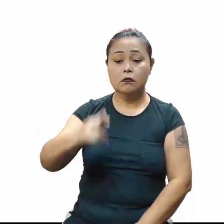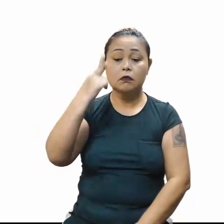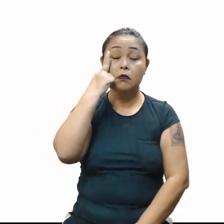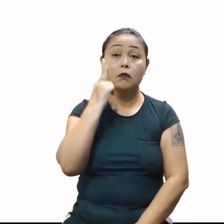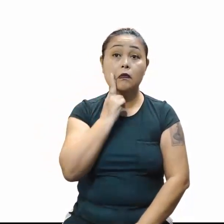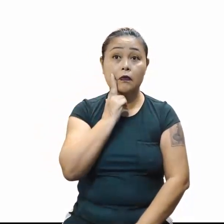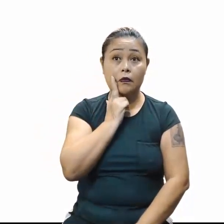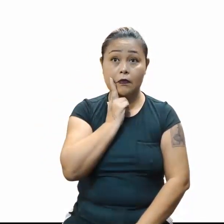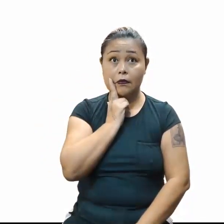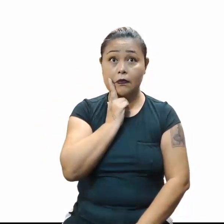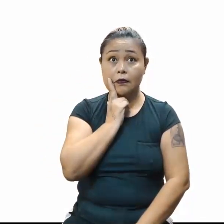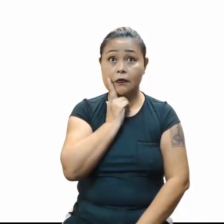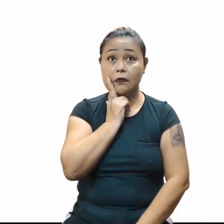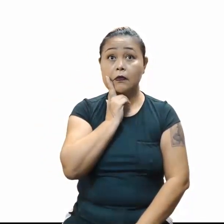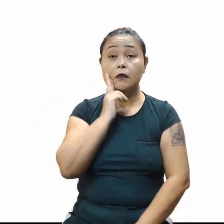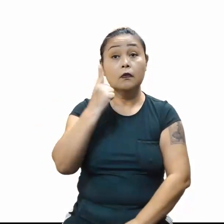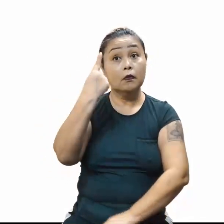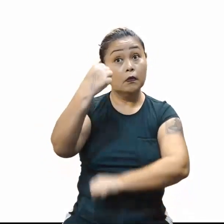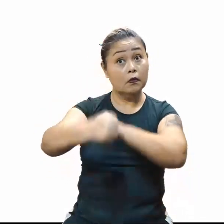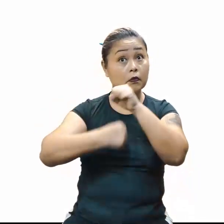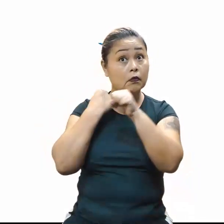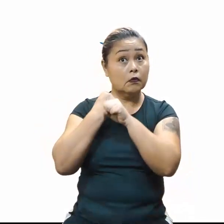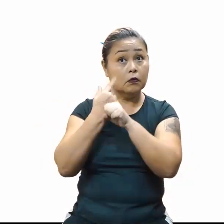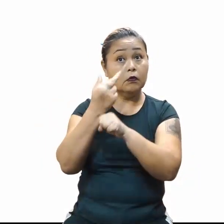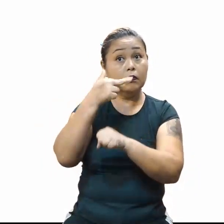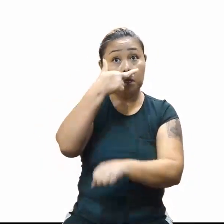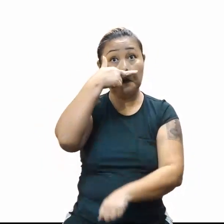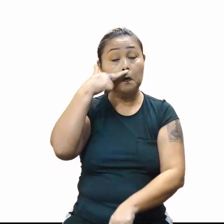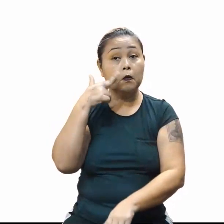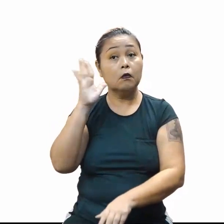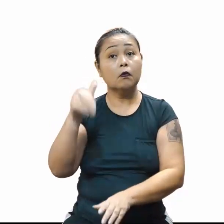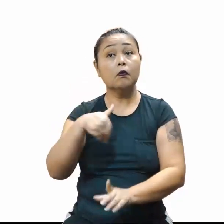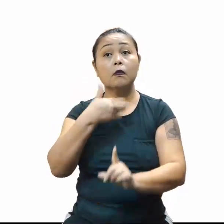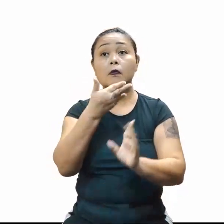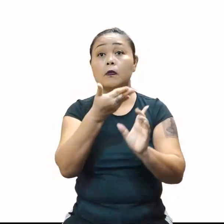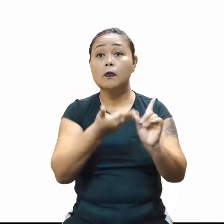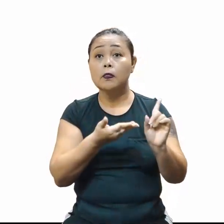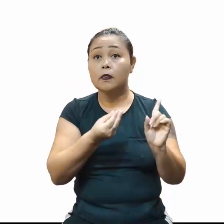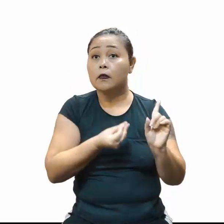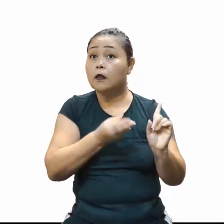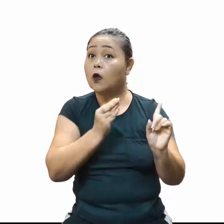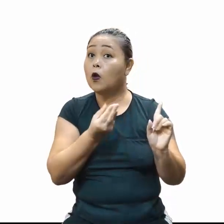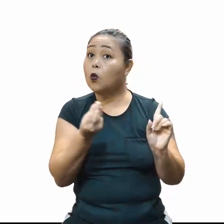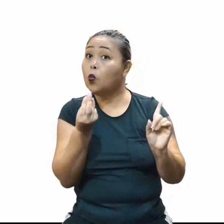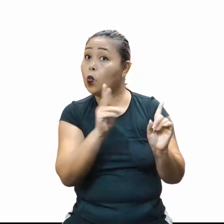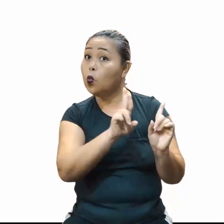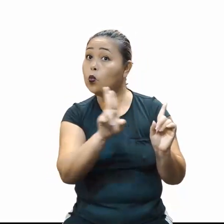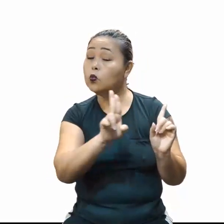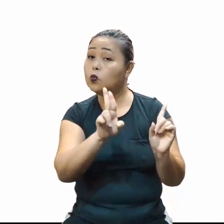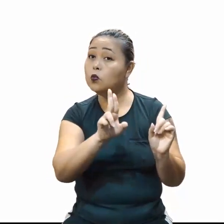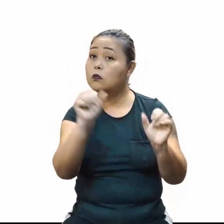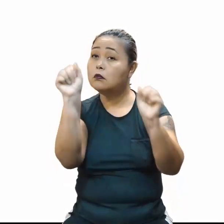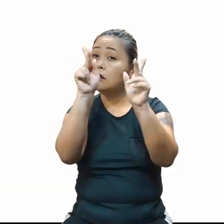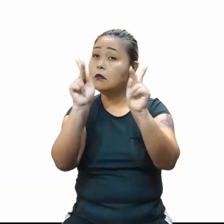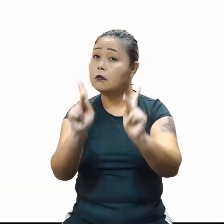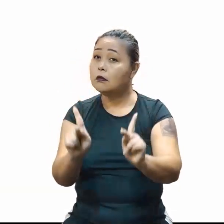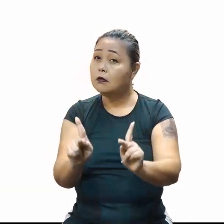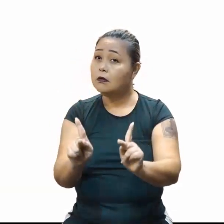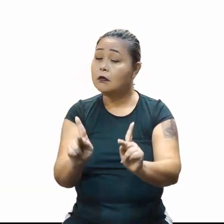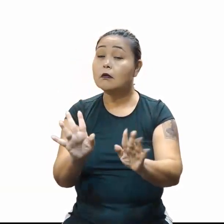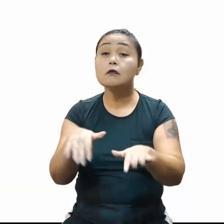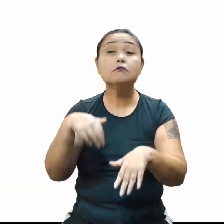Rondônia. Um ano depois, Rondon foi indicado ao Prêmio Nobel da Paz. Quem foi que indicou